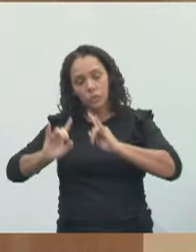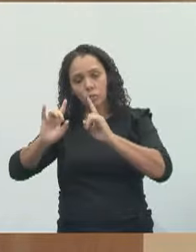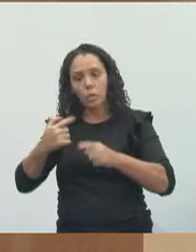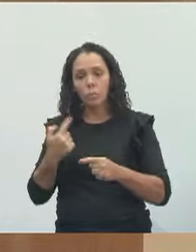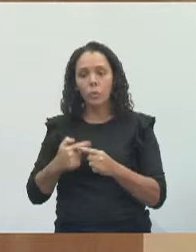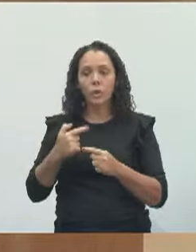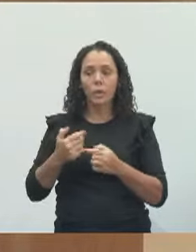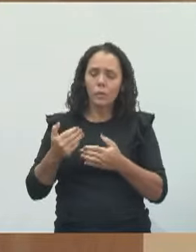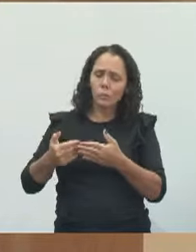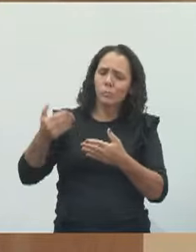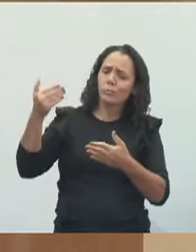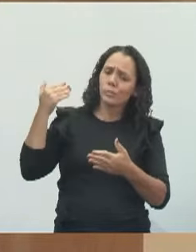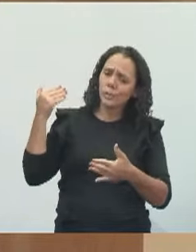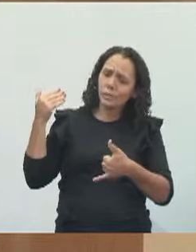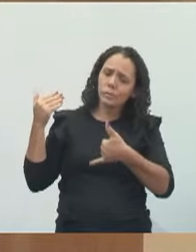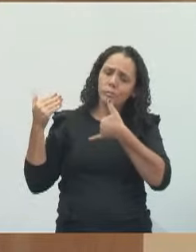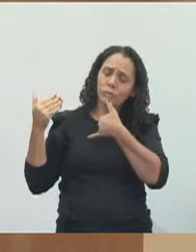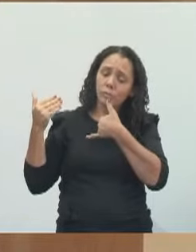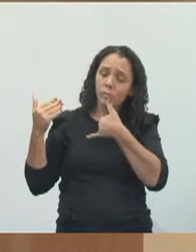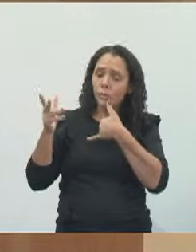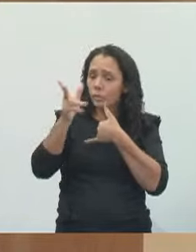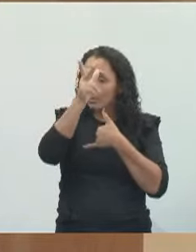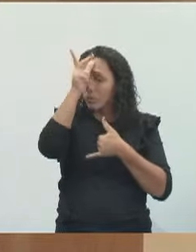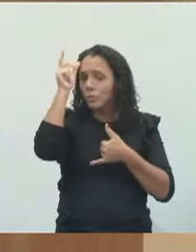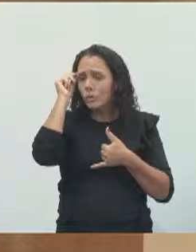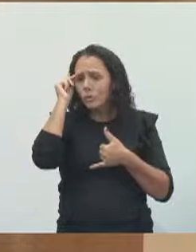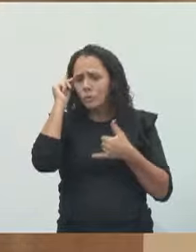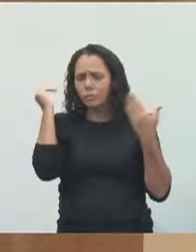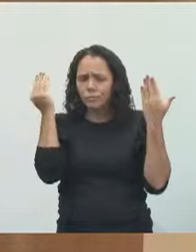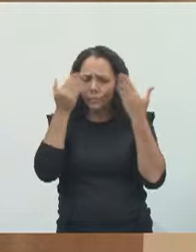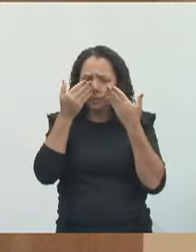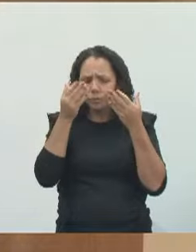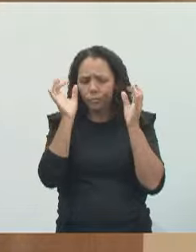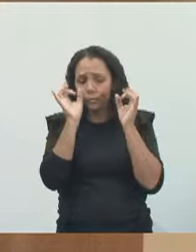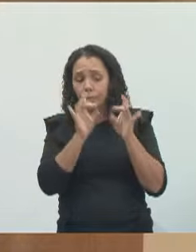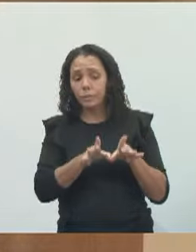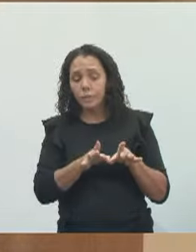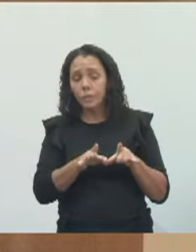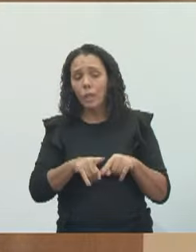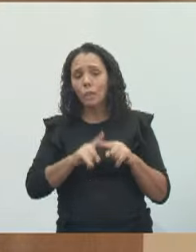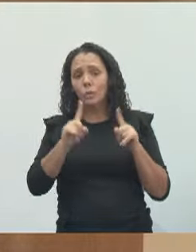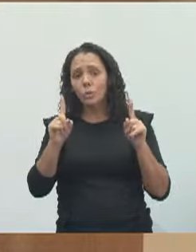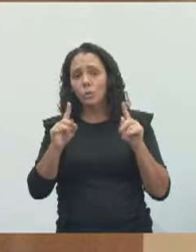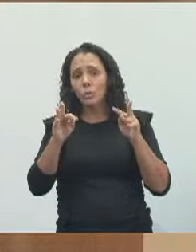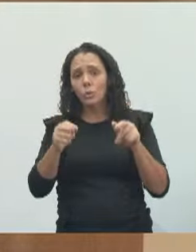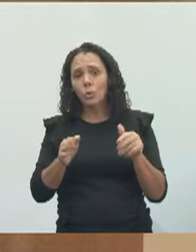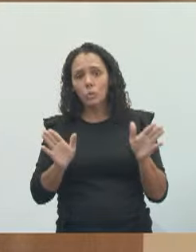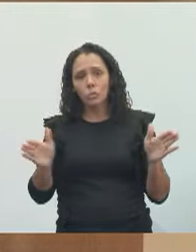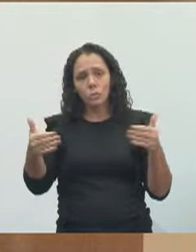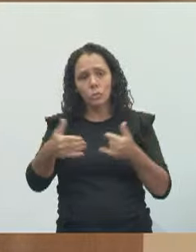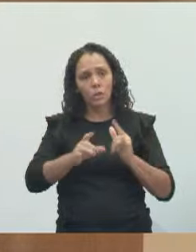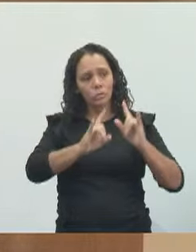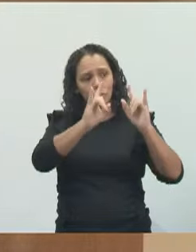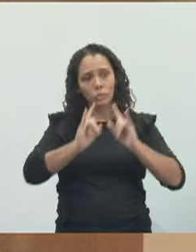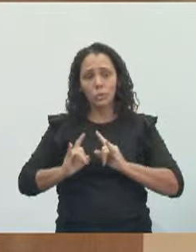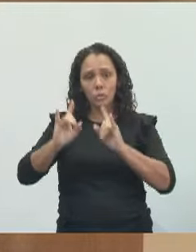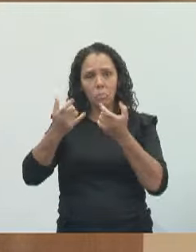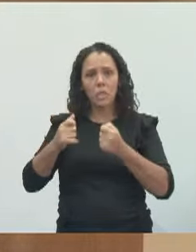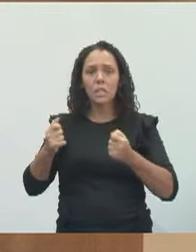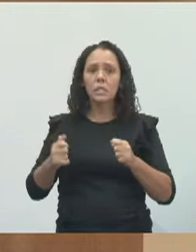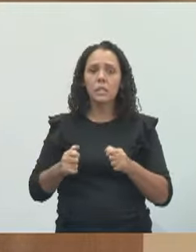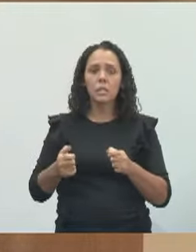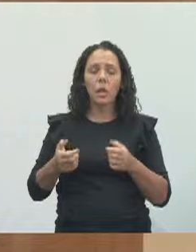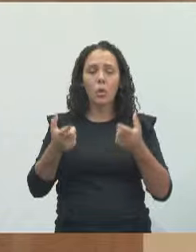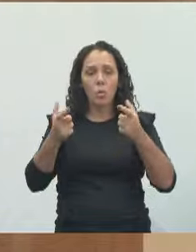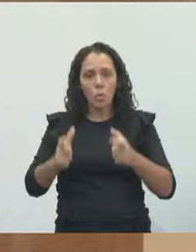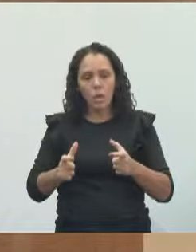no passado, infelizmente, as administrações fechavam os olhos para isso. Todo condomínio que é feito, ele tem que ter estacionamento. E